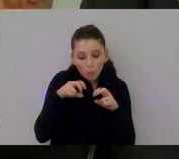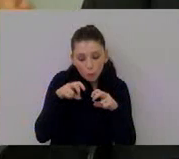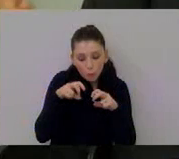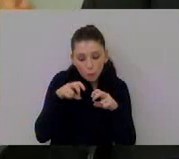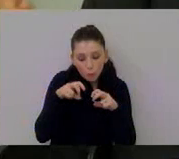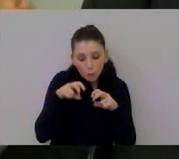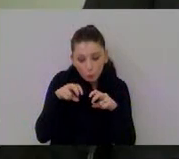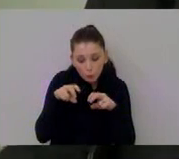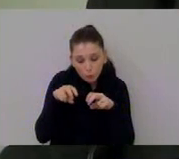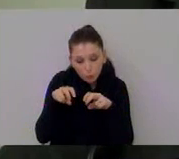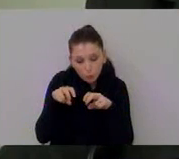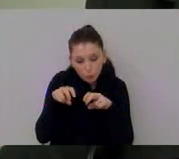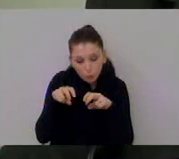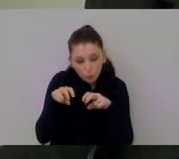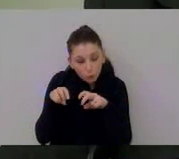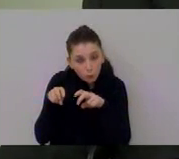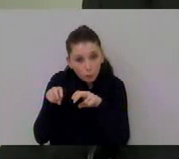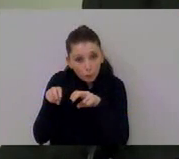armado,